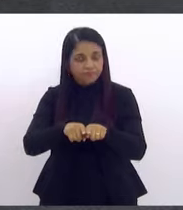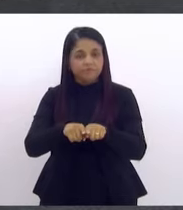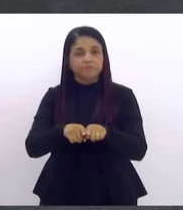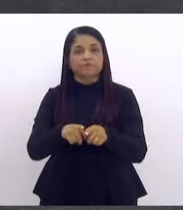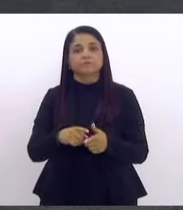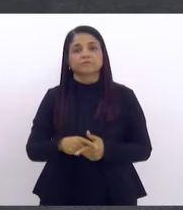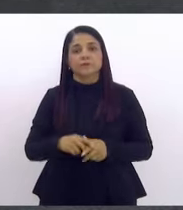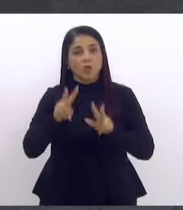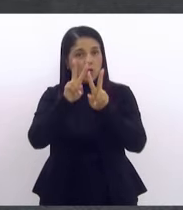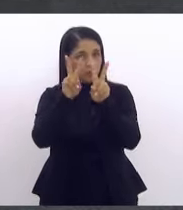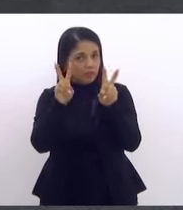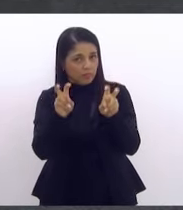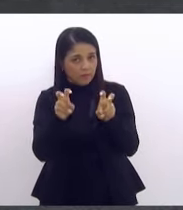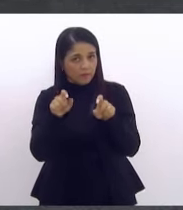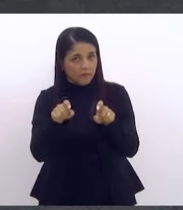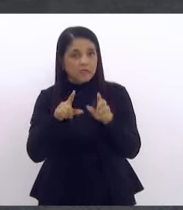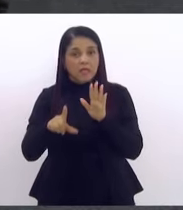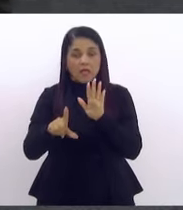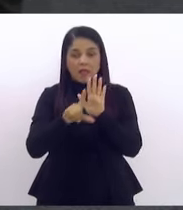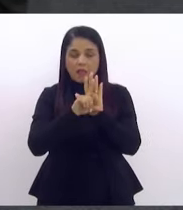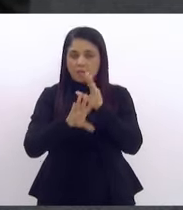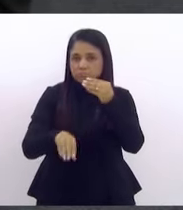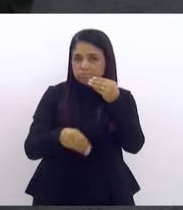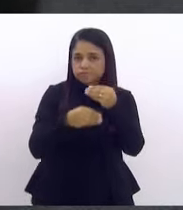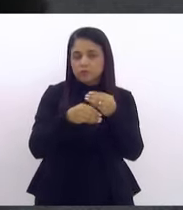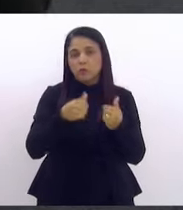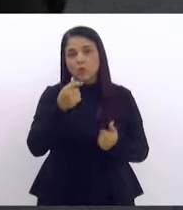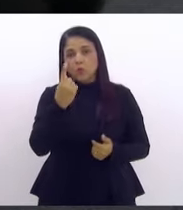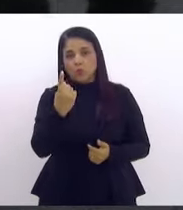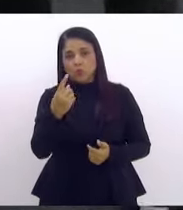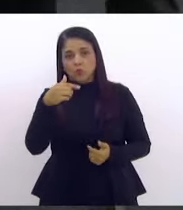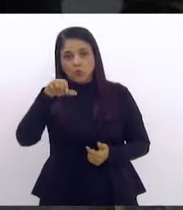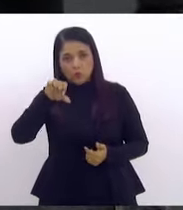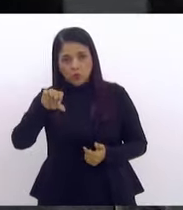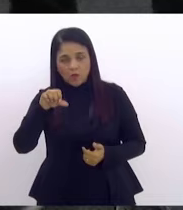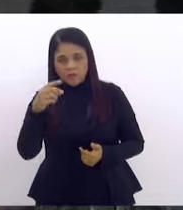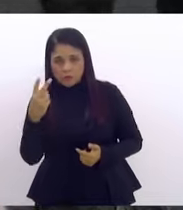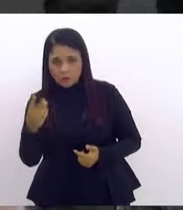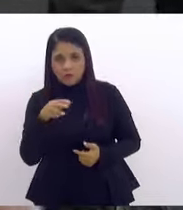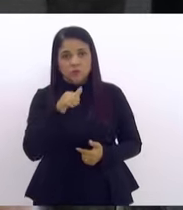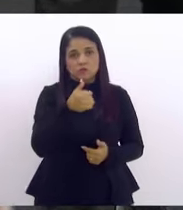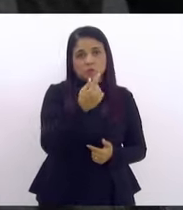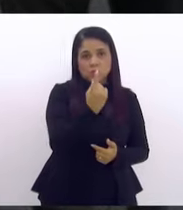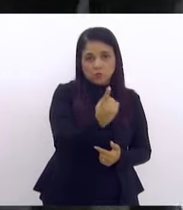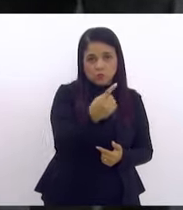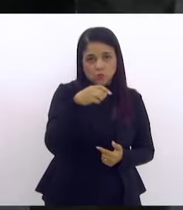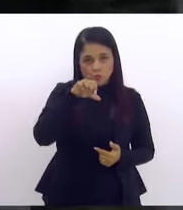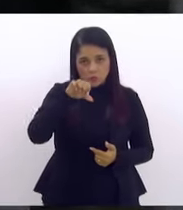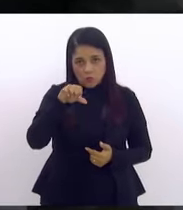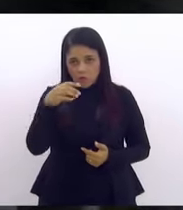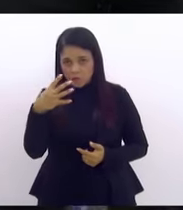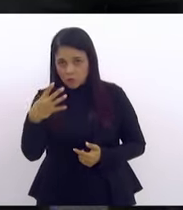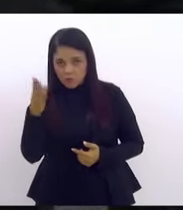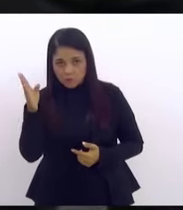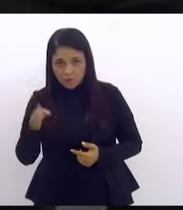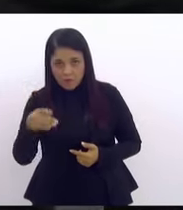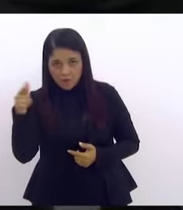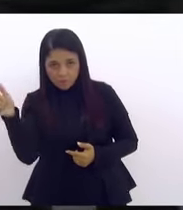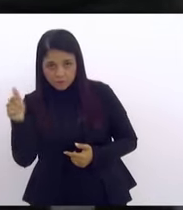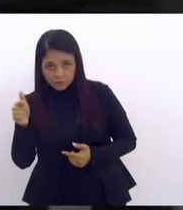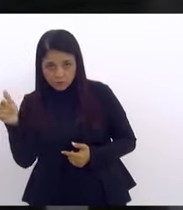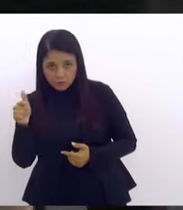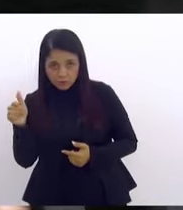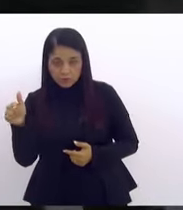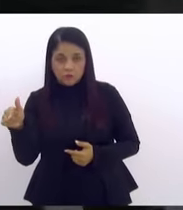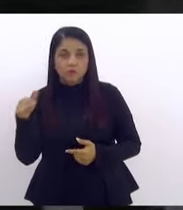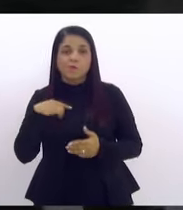Associado a isso, tivemos as leis complementares 192 e 194 de 2022, em que